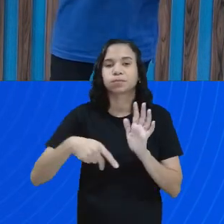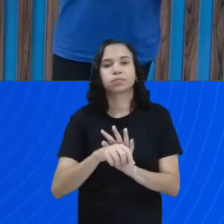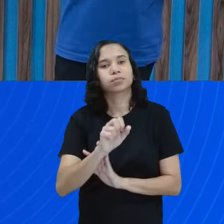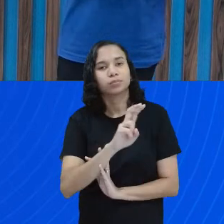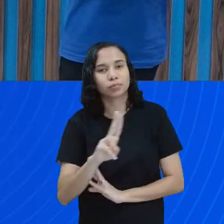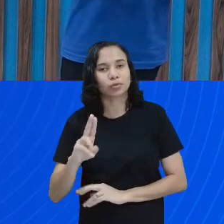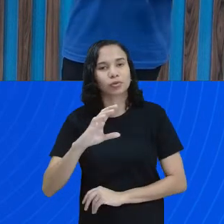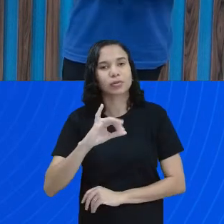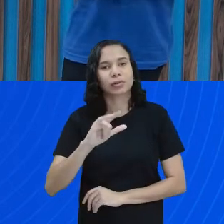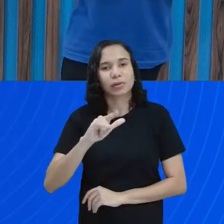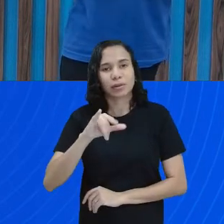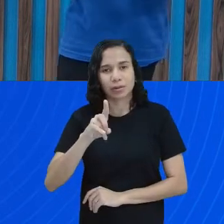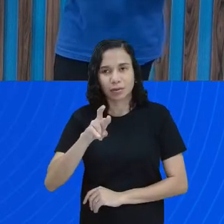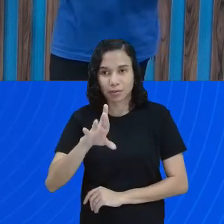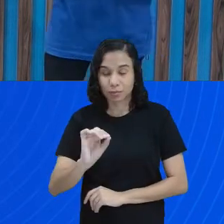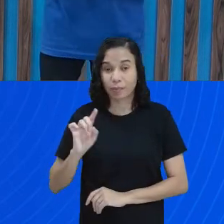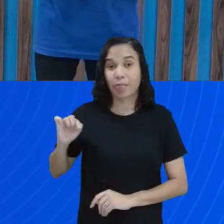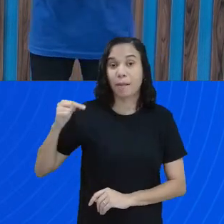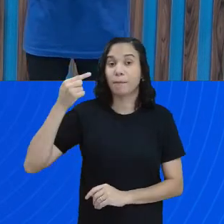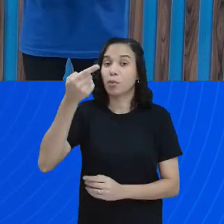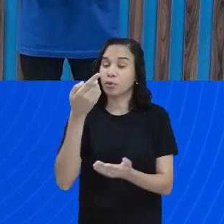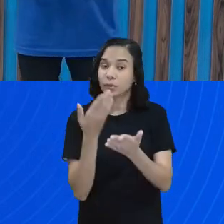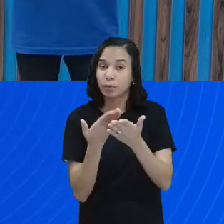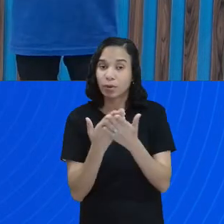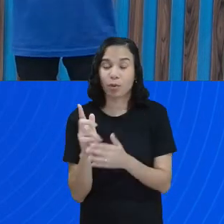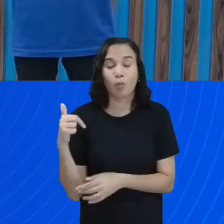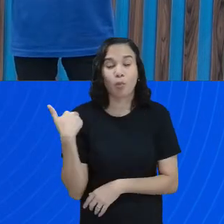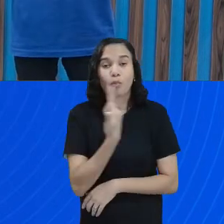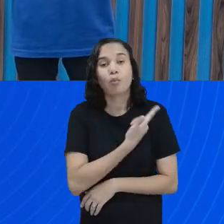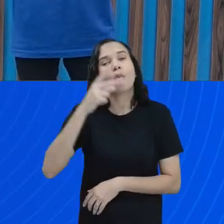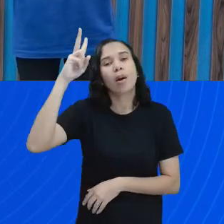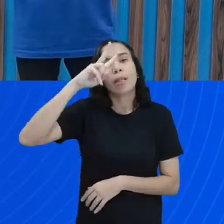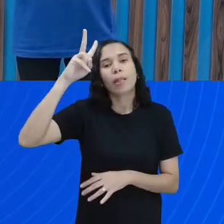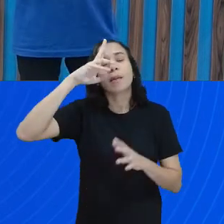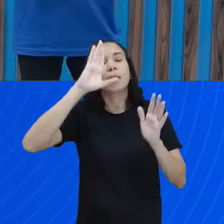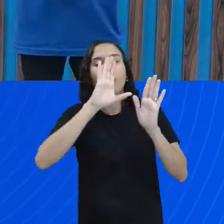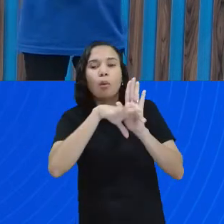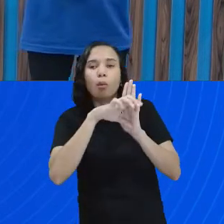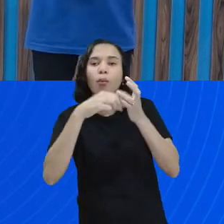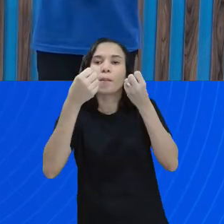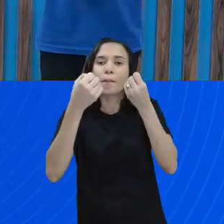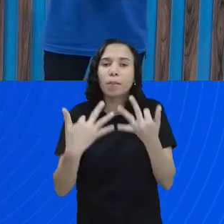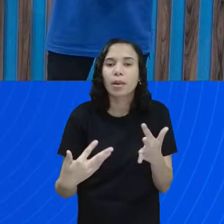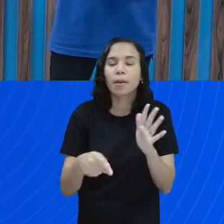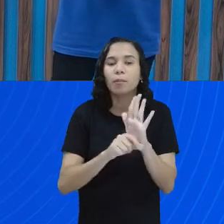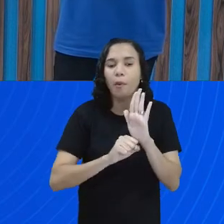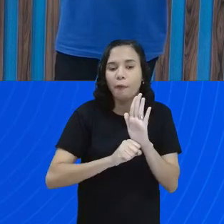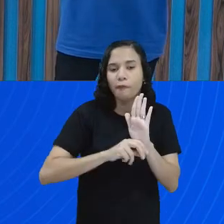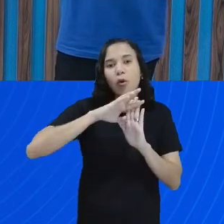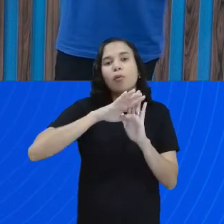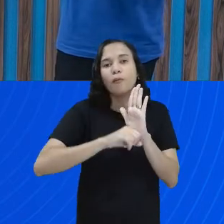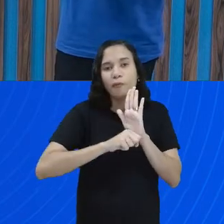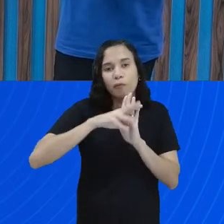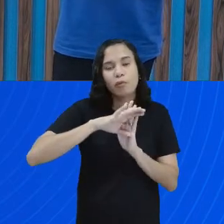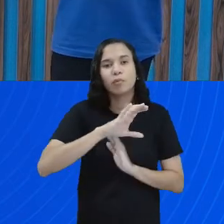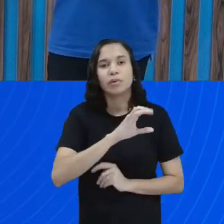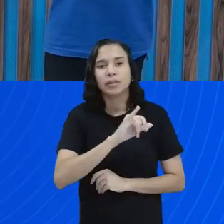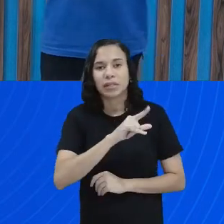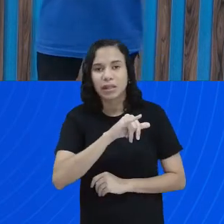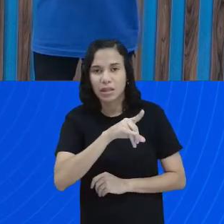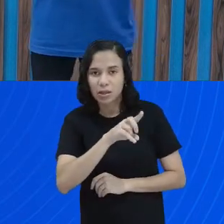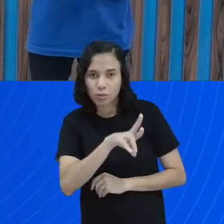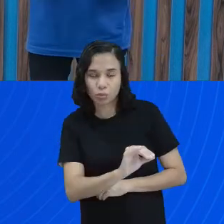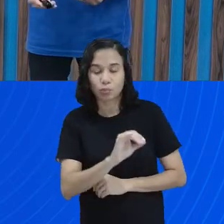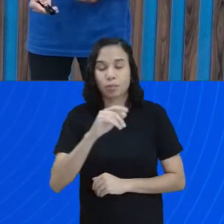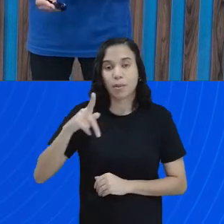de cilindro. E aí, na próxima aula, a gente vai lembrar desses conceitos e falar alguns volumes. Volume do cilindro, volume